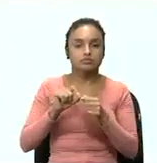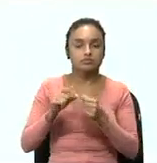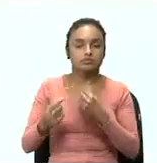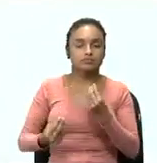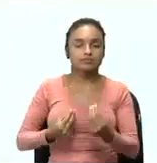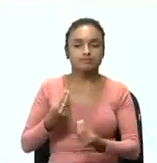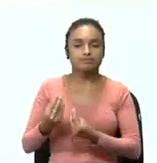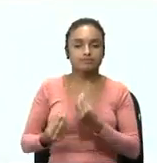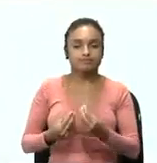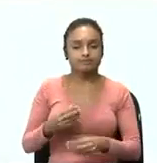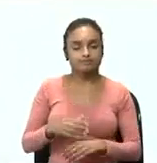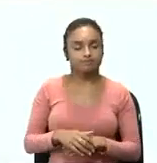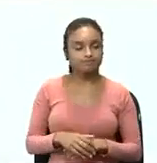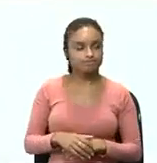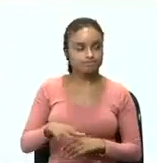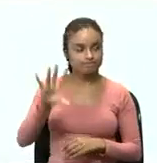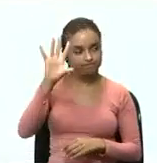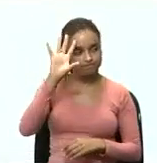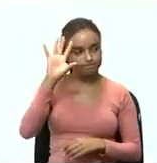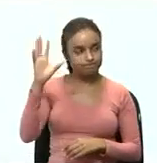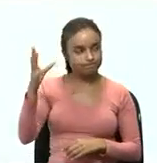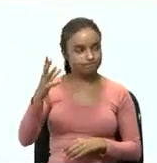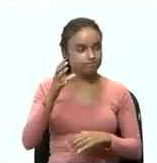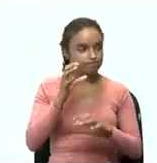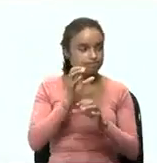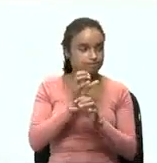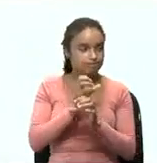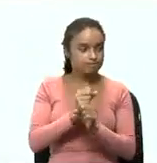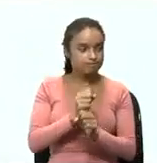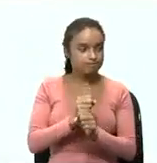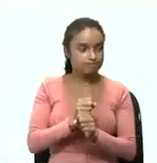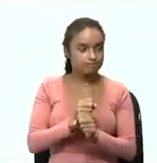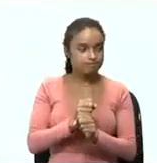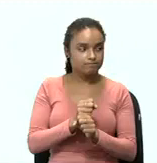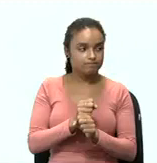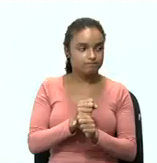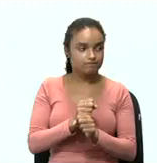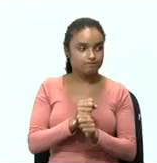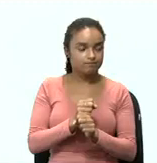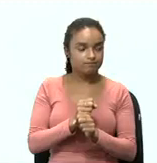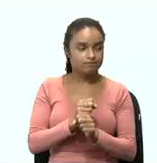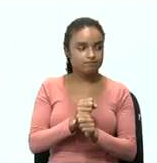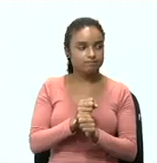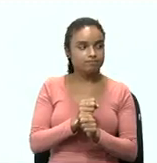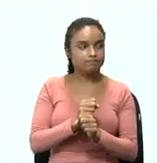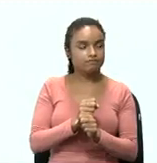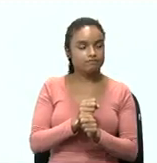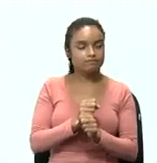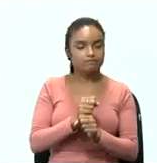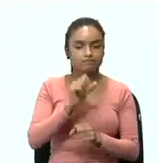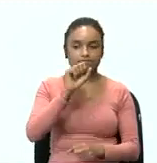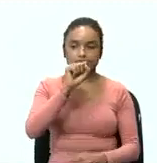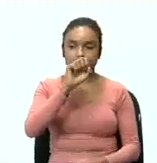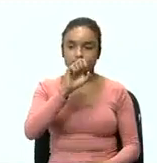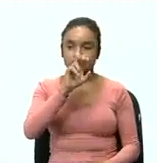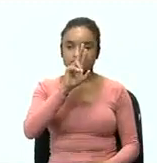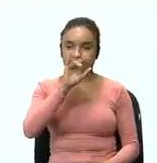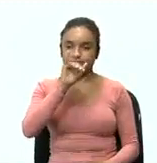a seguinte situação. A soma da série geométrica é dada